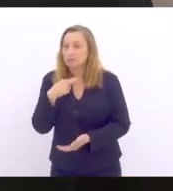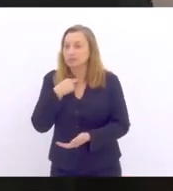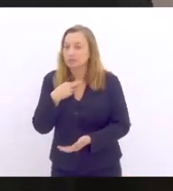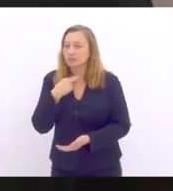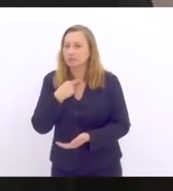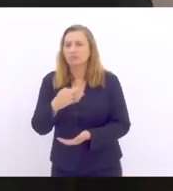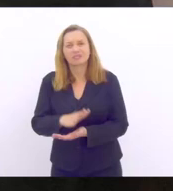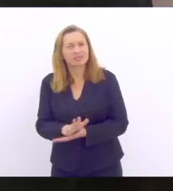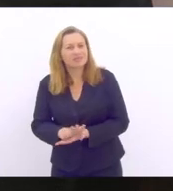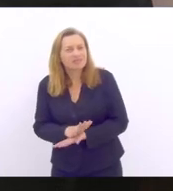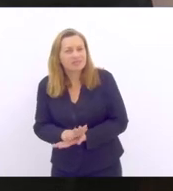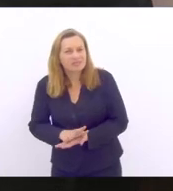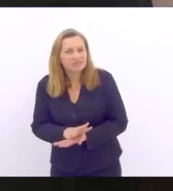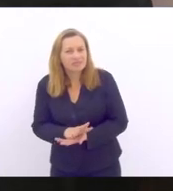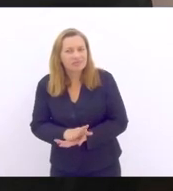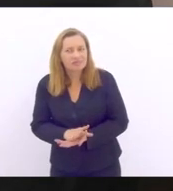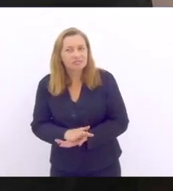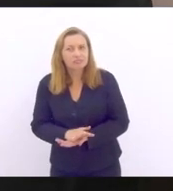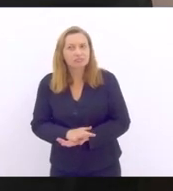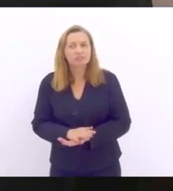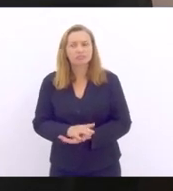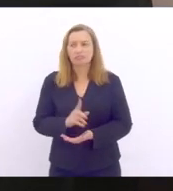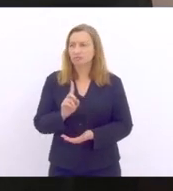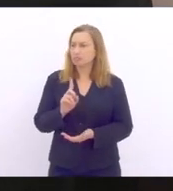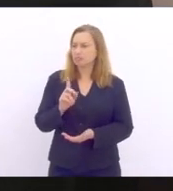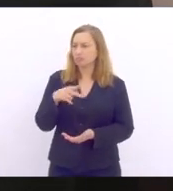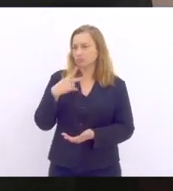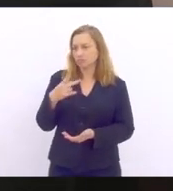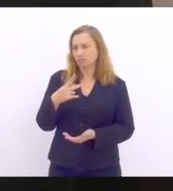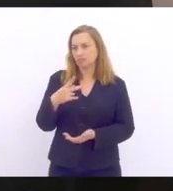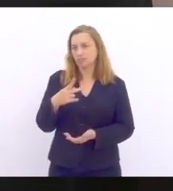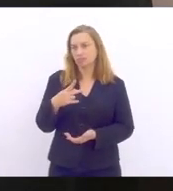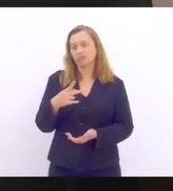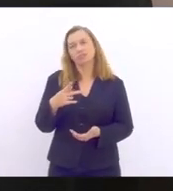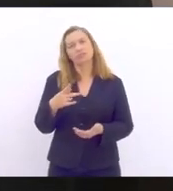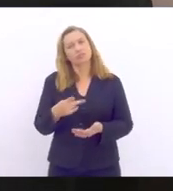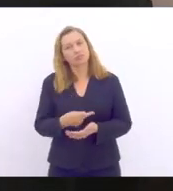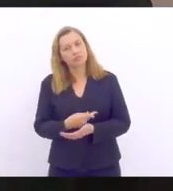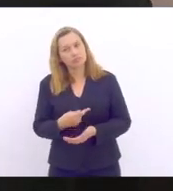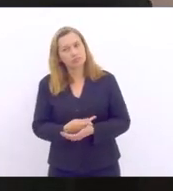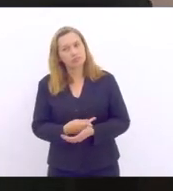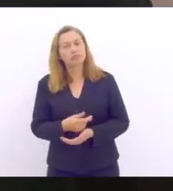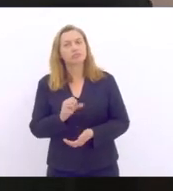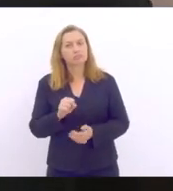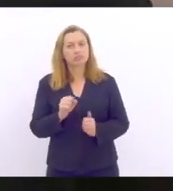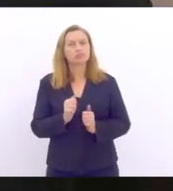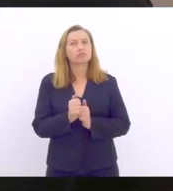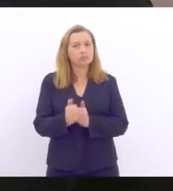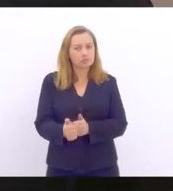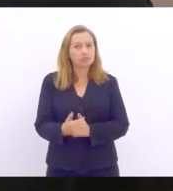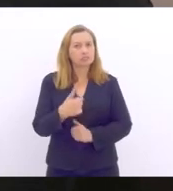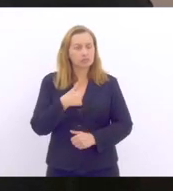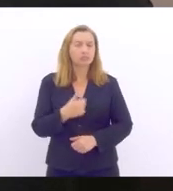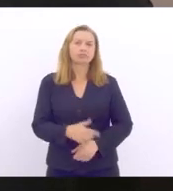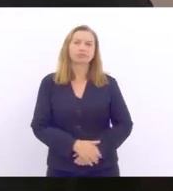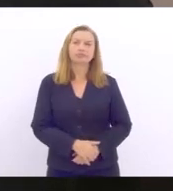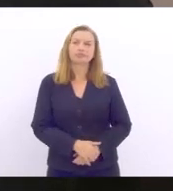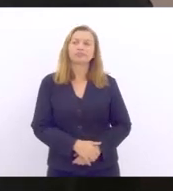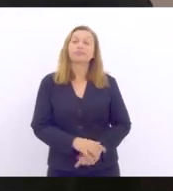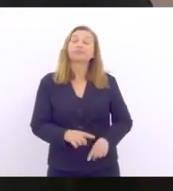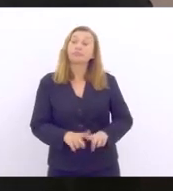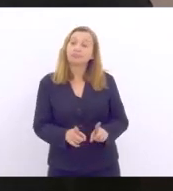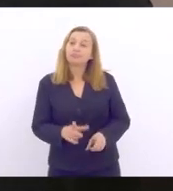nada. Eu não estou dizendo aqui que não tiveram mazelas. Tiveram, porque eu acompanhei muitas.